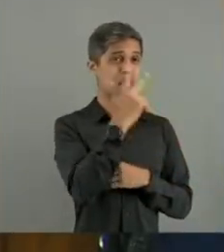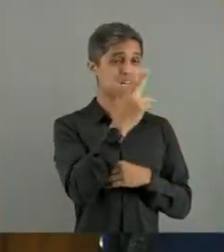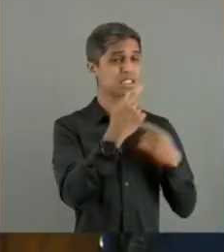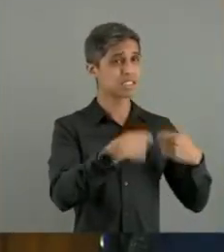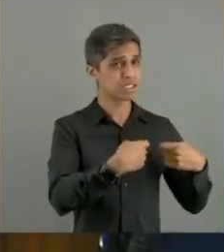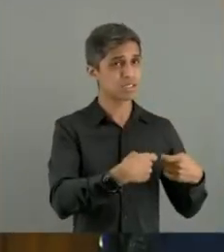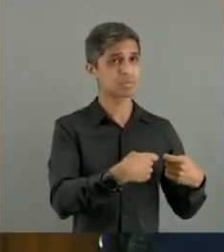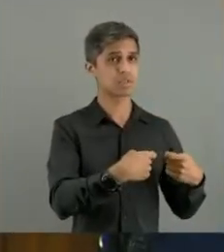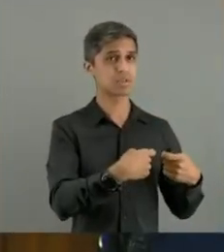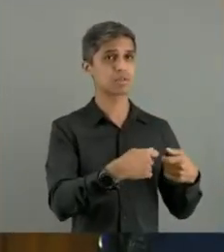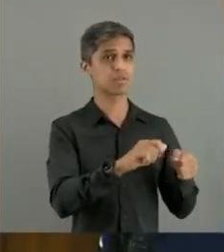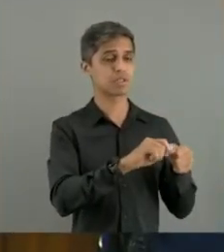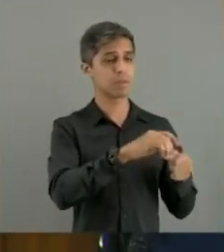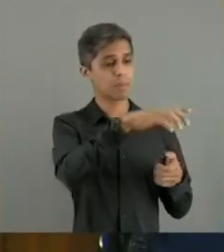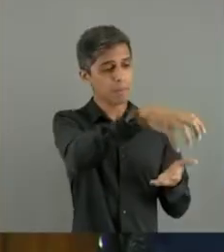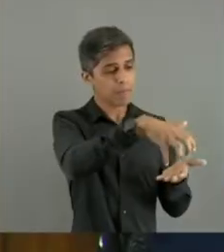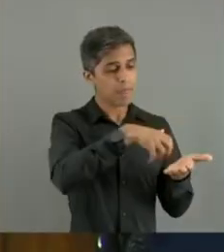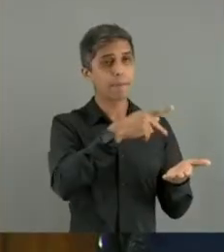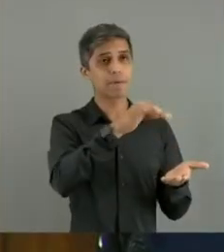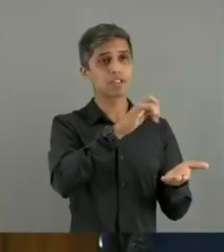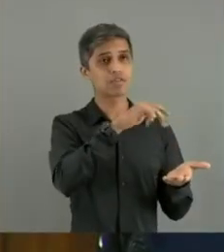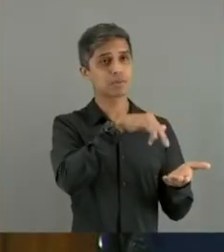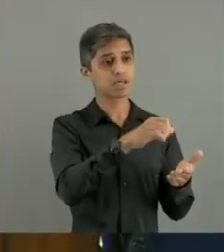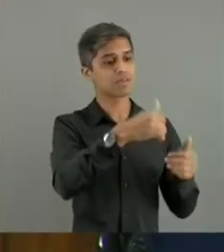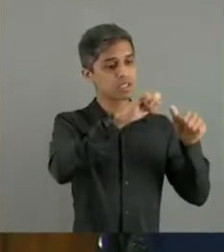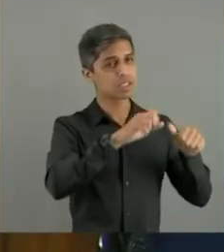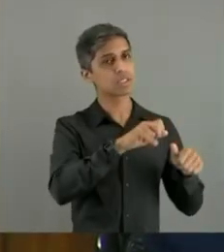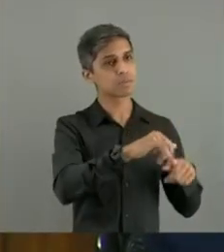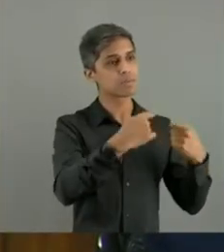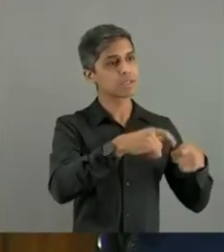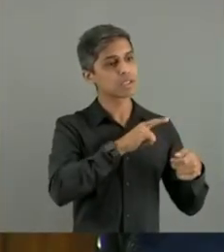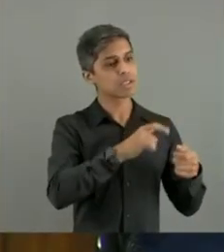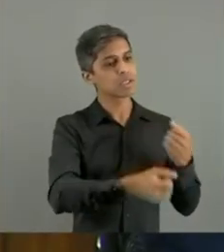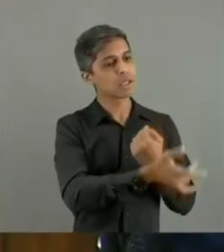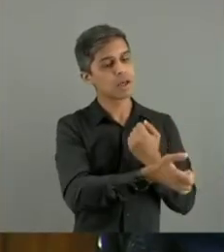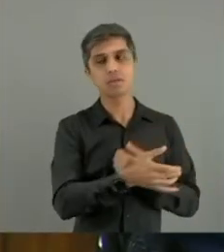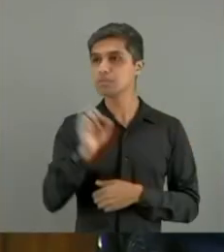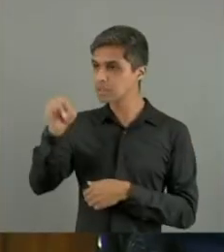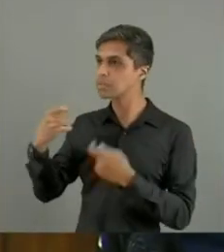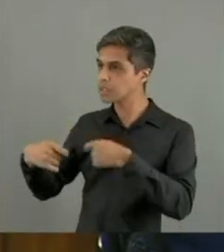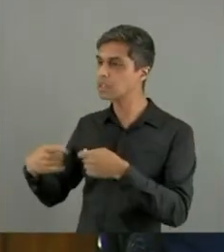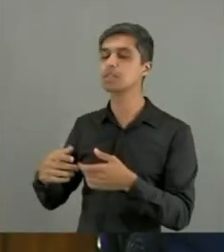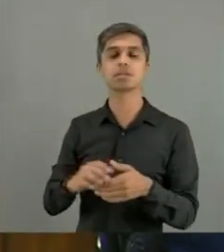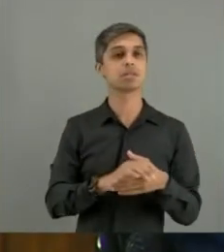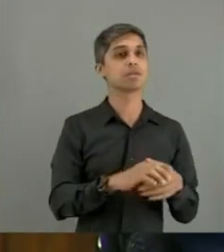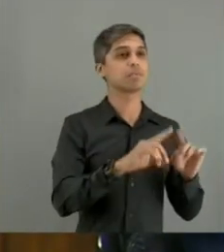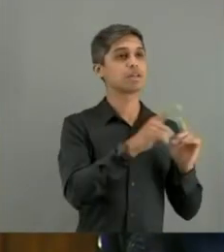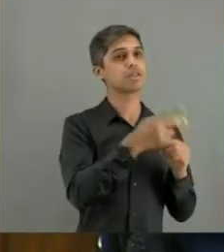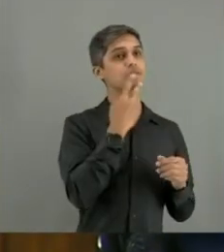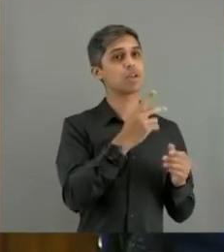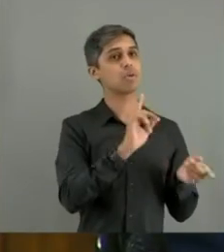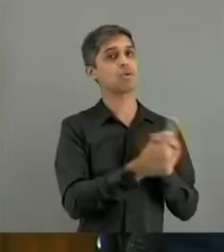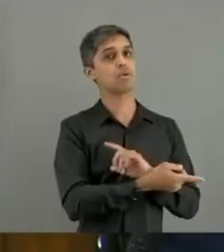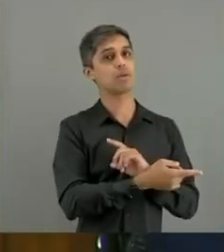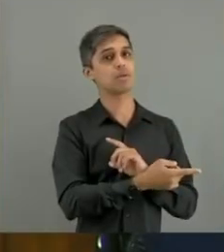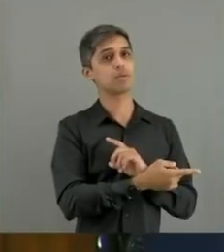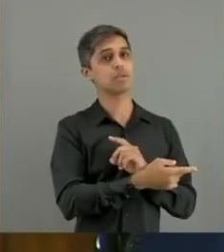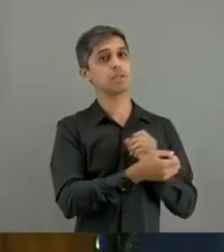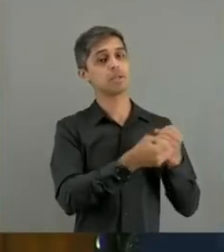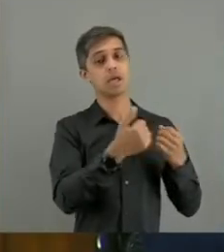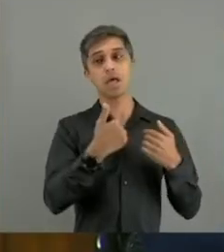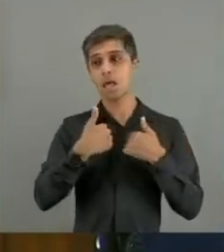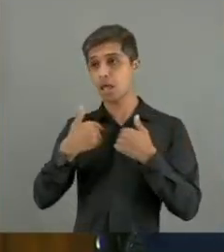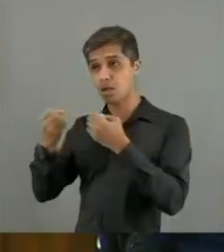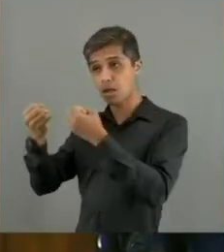fazer um pente fino para verificar se há fraude. Sim, é necessário. Mas a senhora deu uma entrevista na contramão do que a senhora está afirmando, inclusive no site do